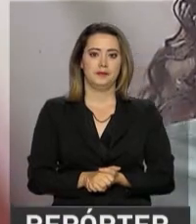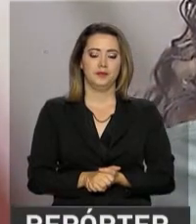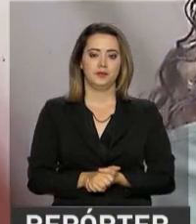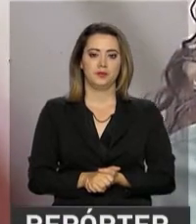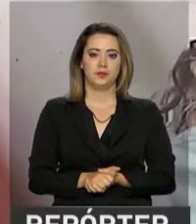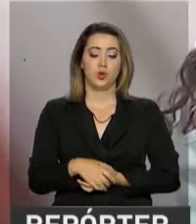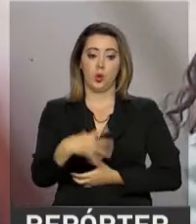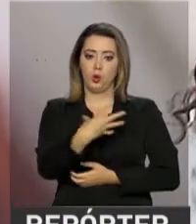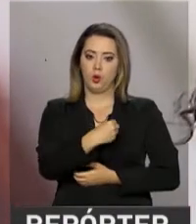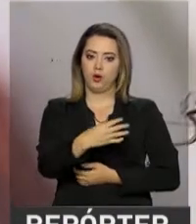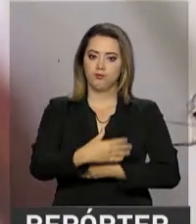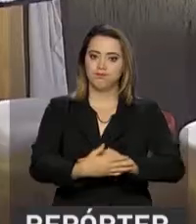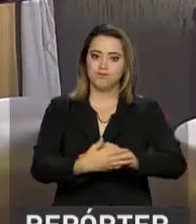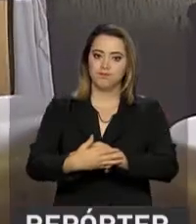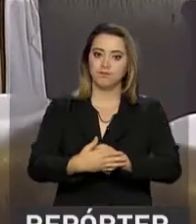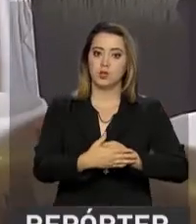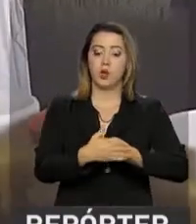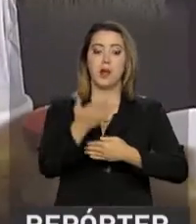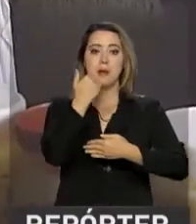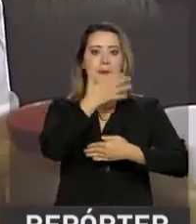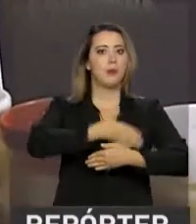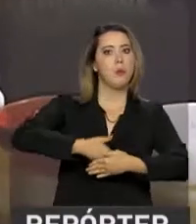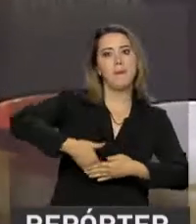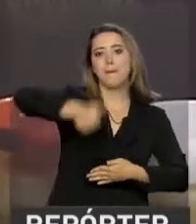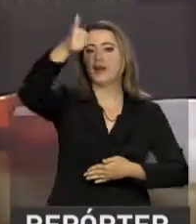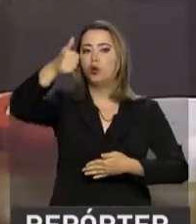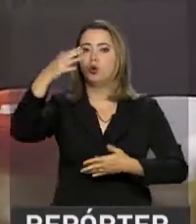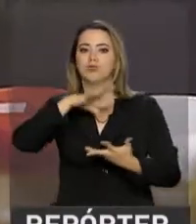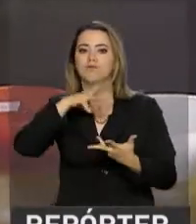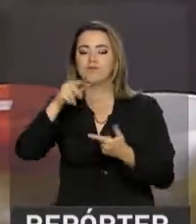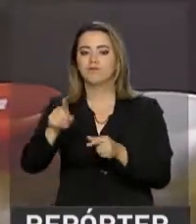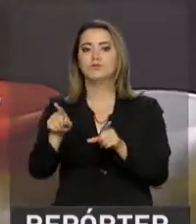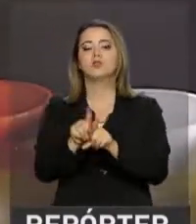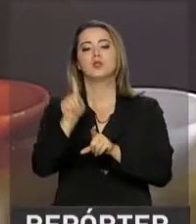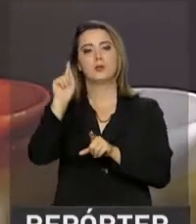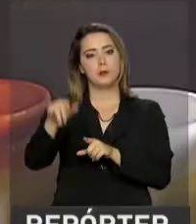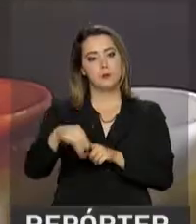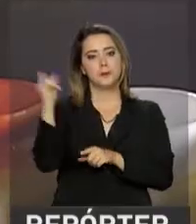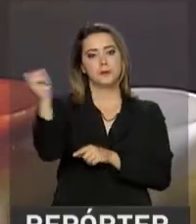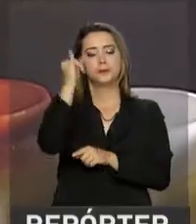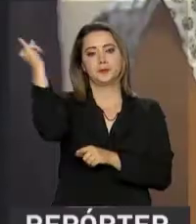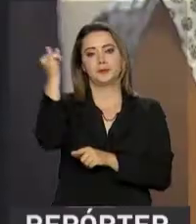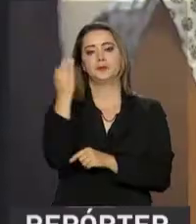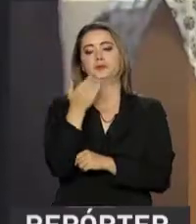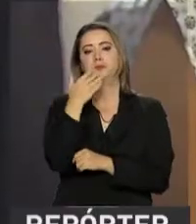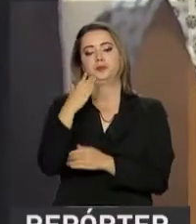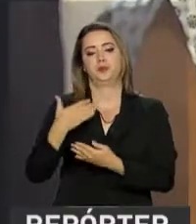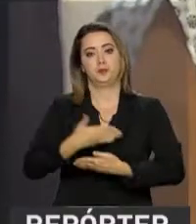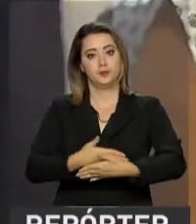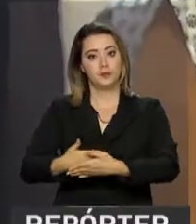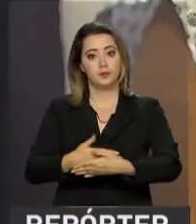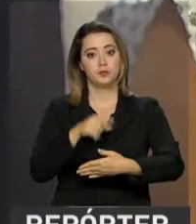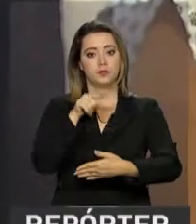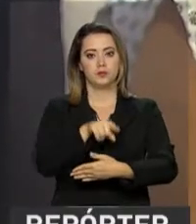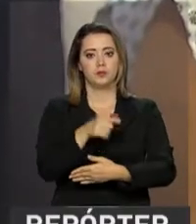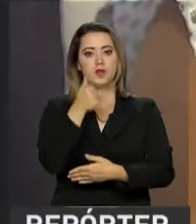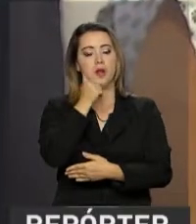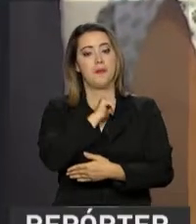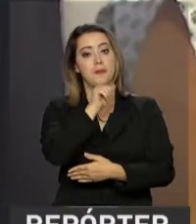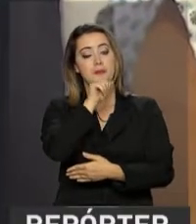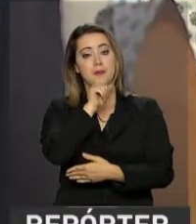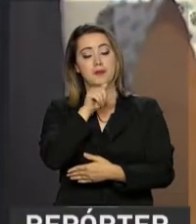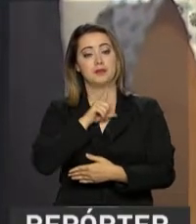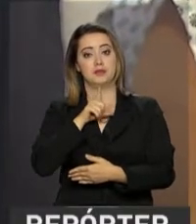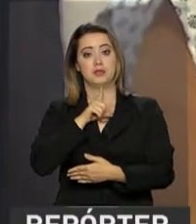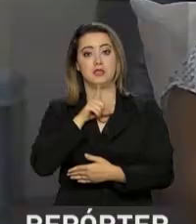O leite materno é o alimento mais completo que existe e é fundamental para a nutrição dos pequenos. Em casos como o de Denise, que teve